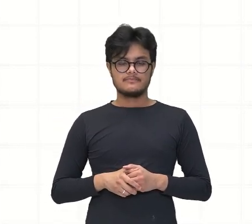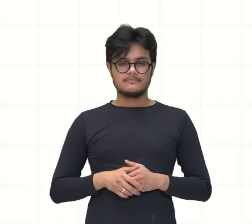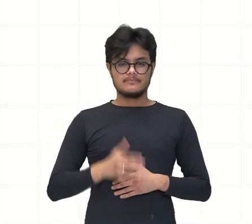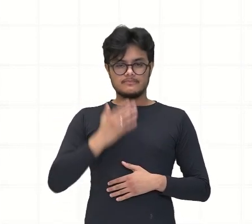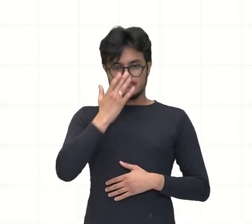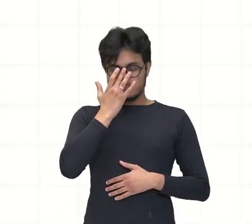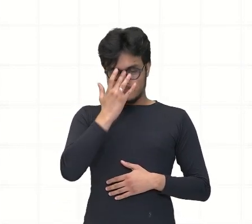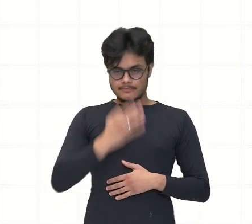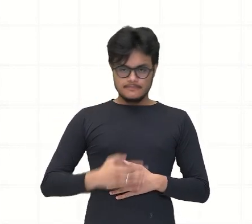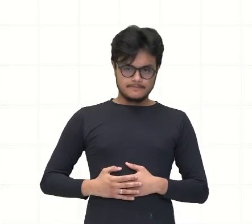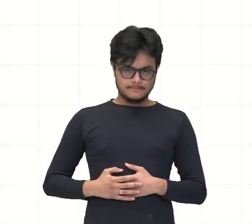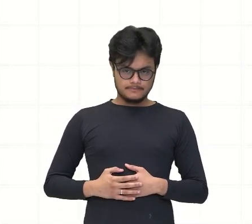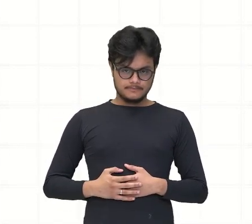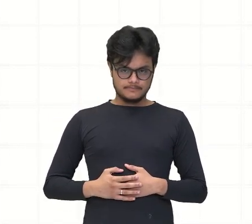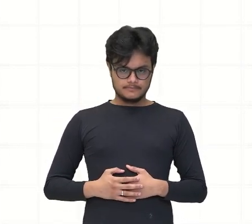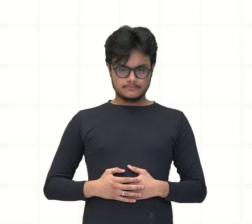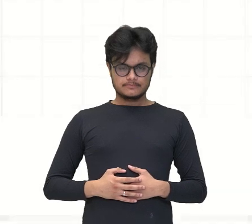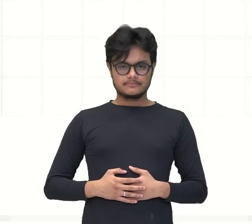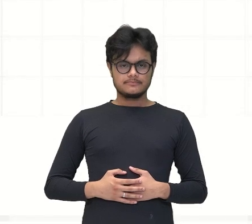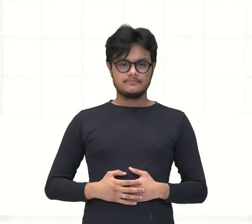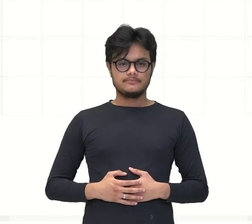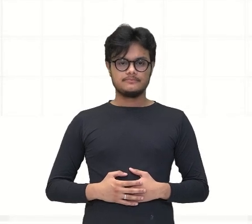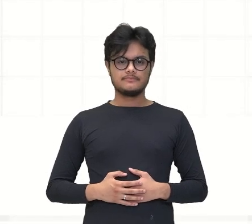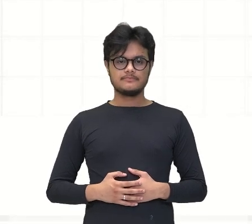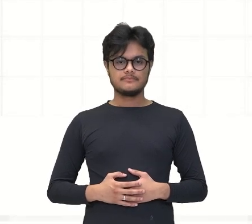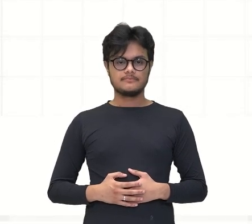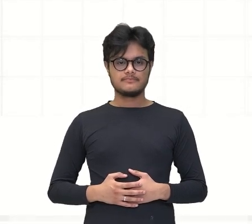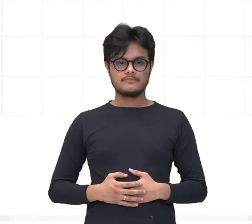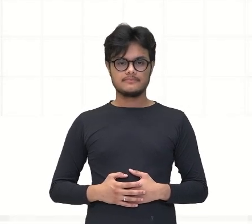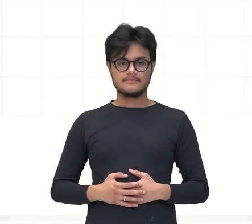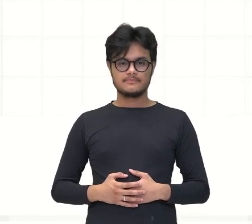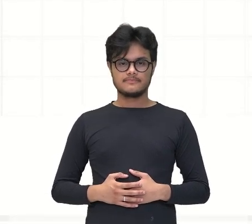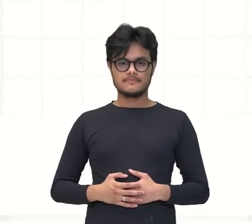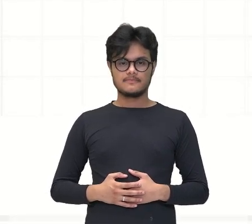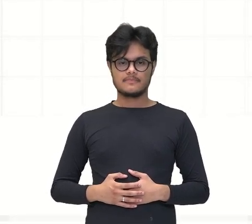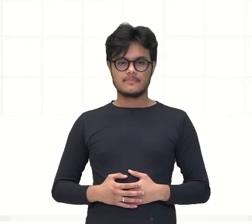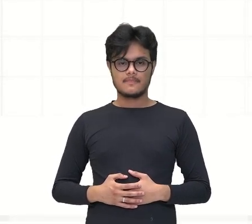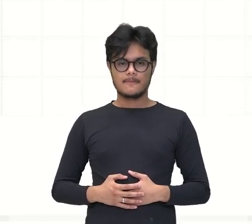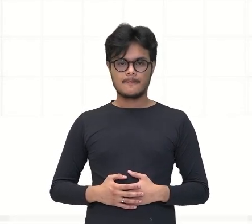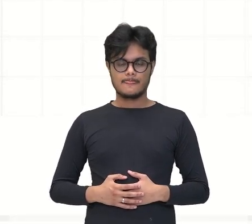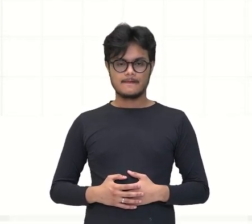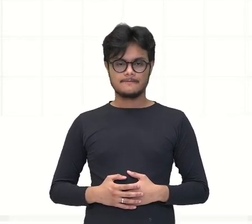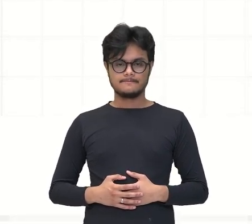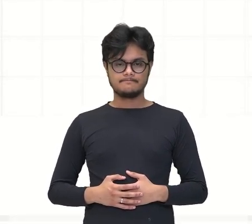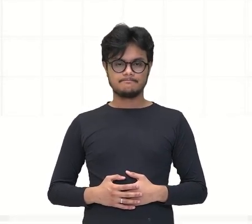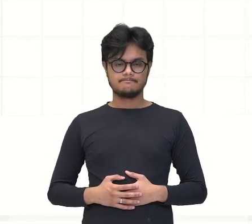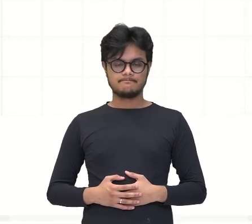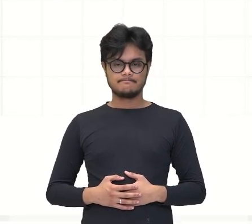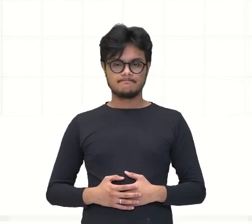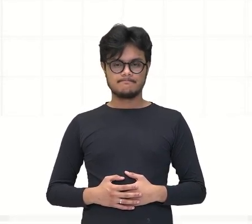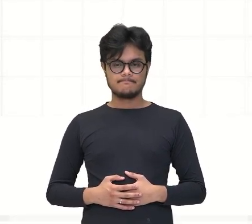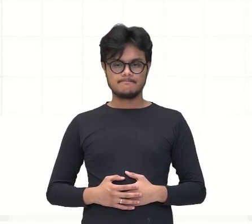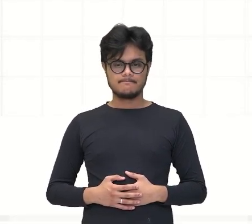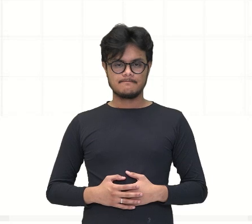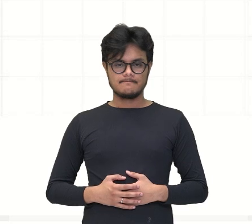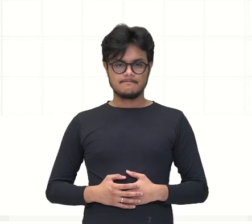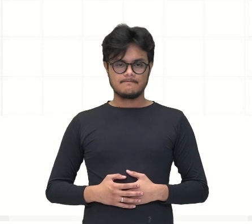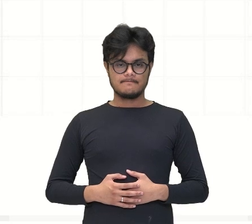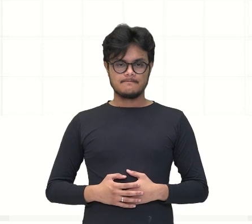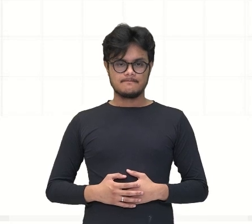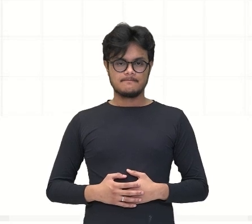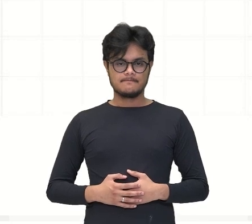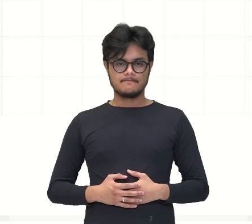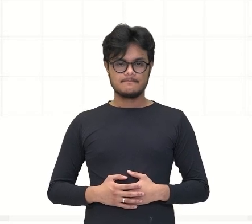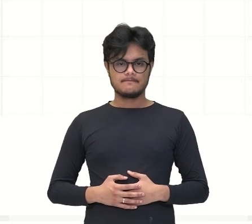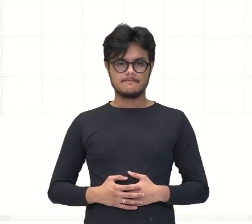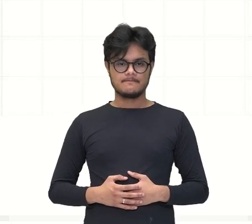distância do satélite e a Terra, em unidades astronômicas, é exatamente 5